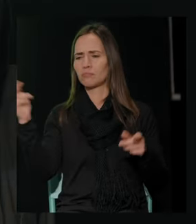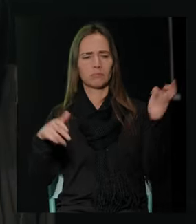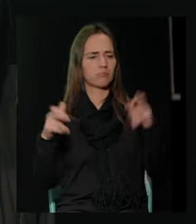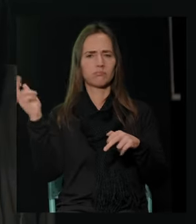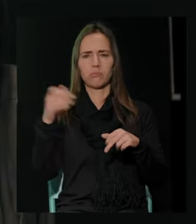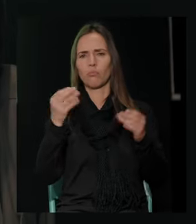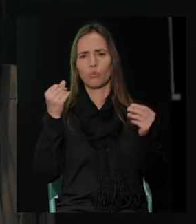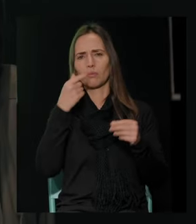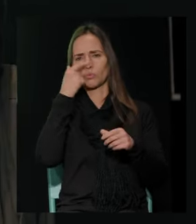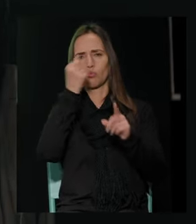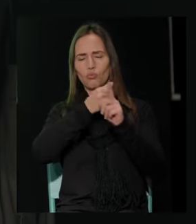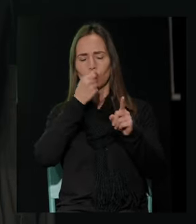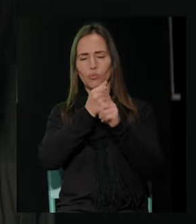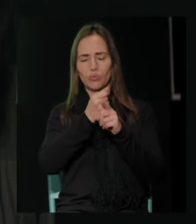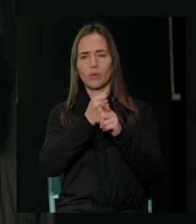imensos ativistas,